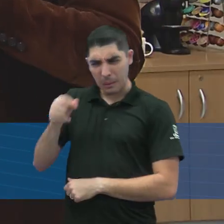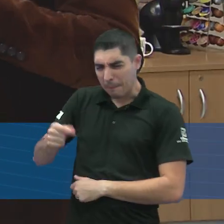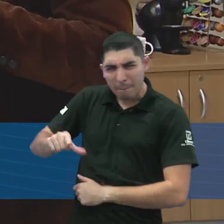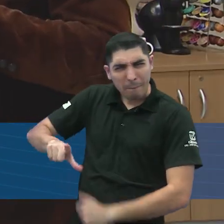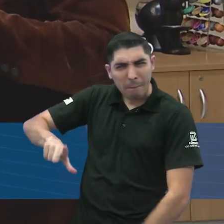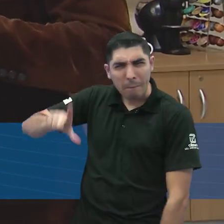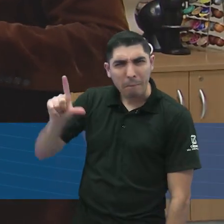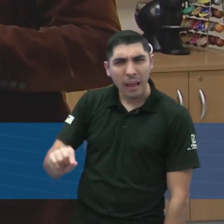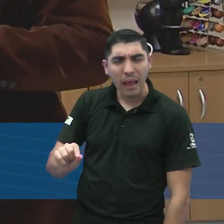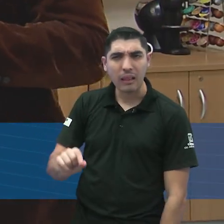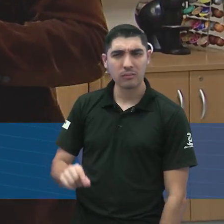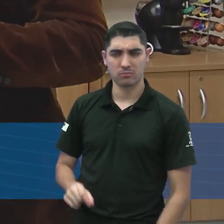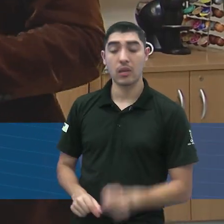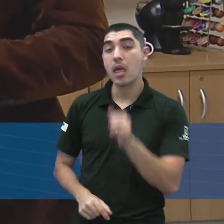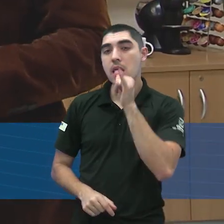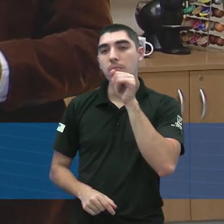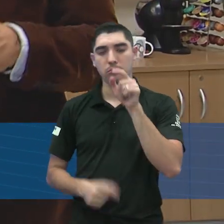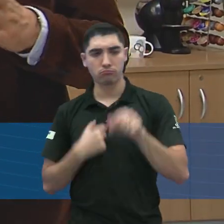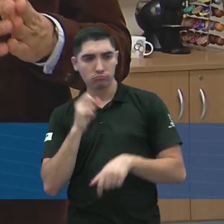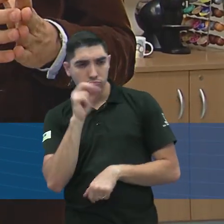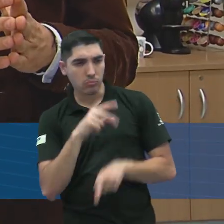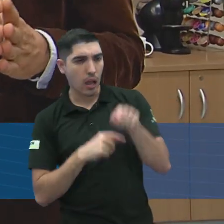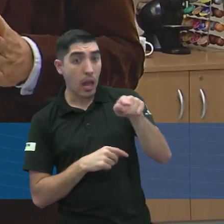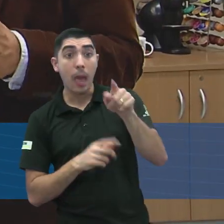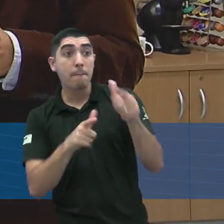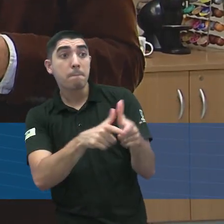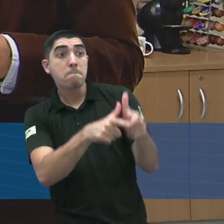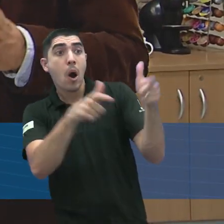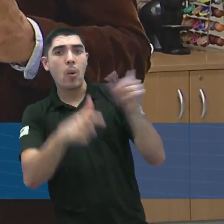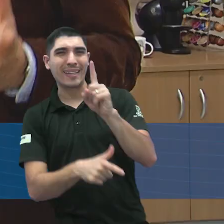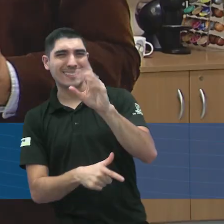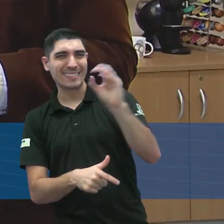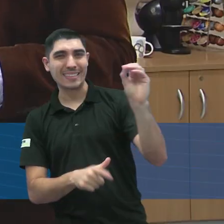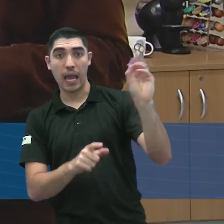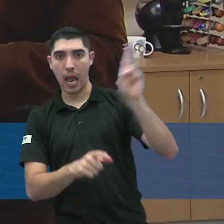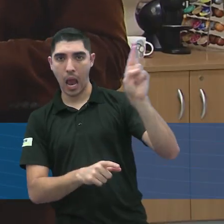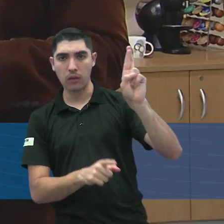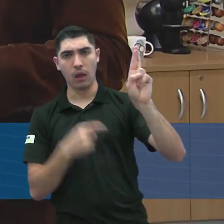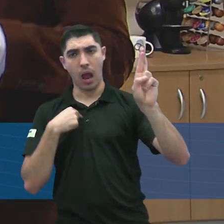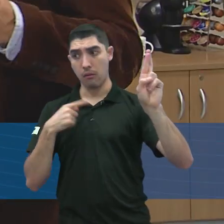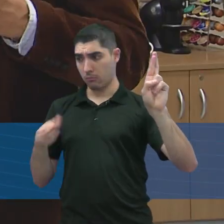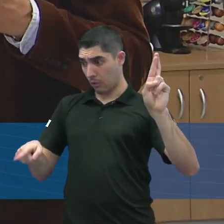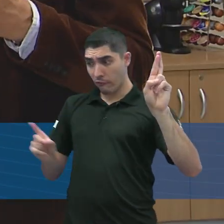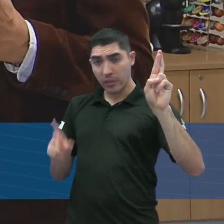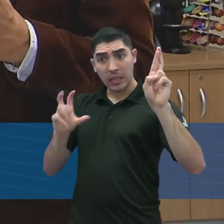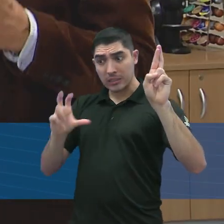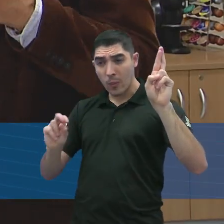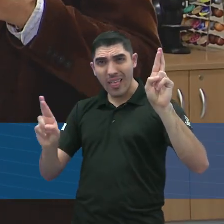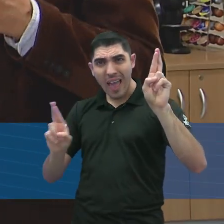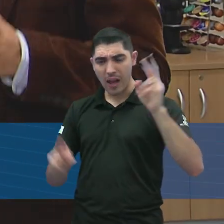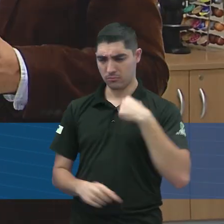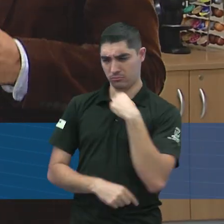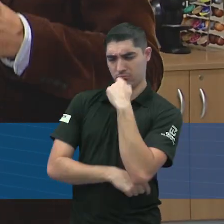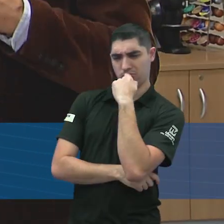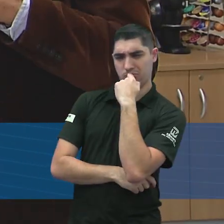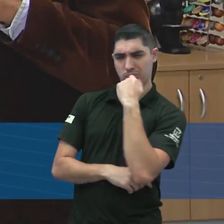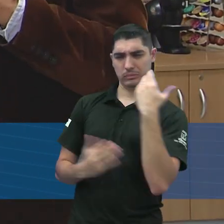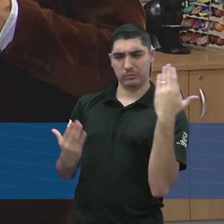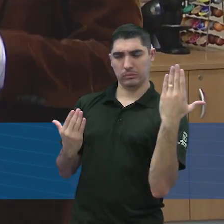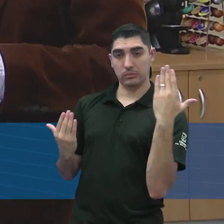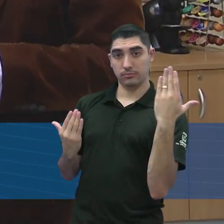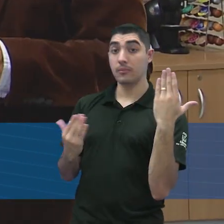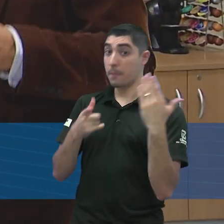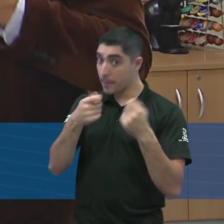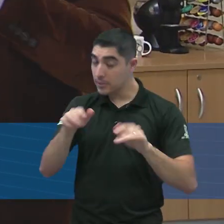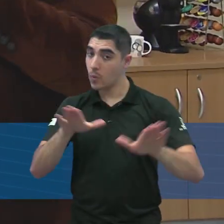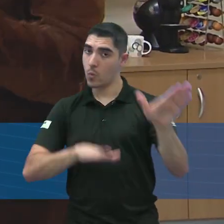determinado produto for R$100, ele encontrar uma oferta por 50, desconfie. Então, isso ponto é fundamental. Tomar